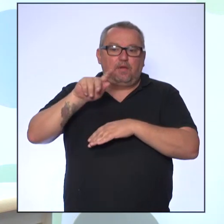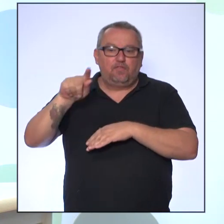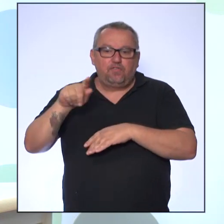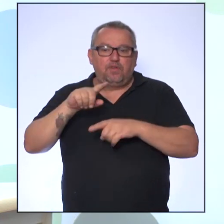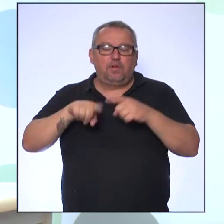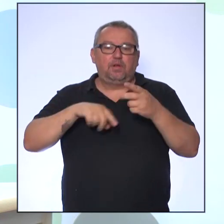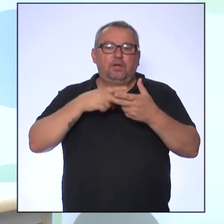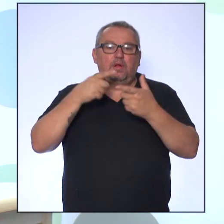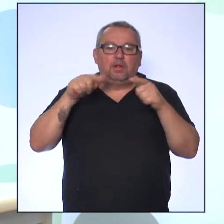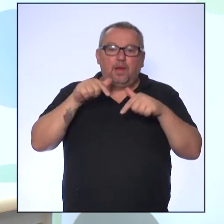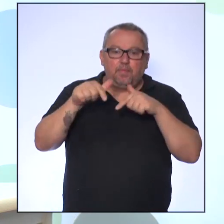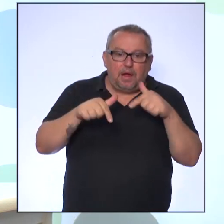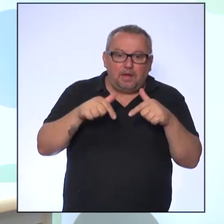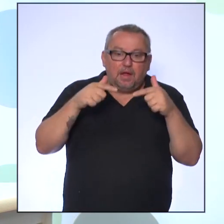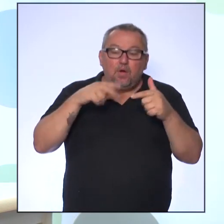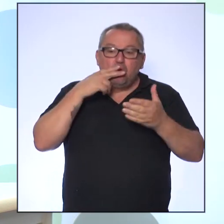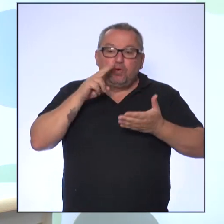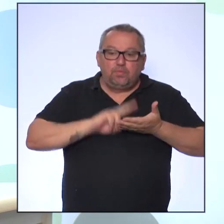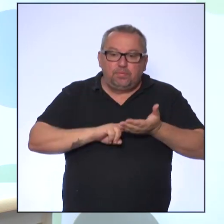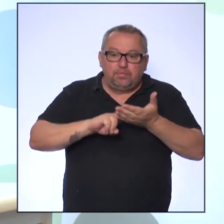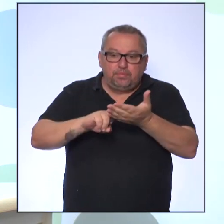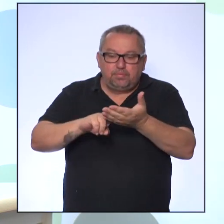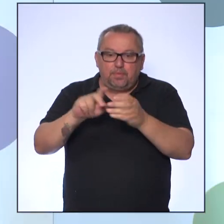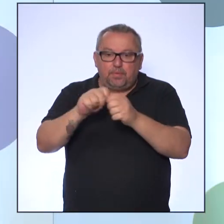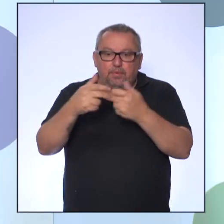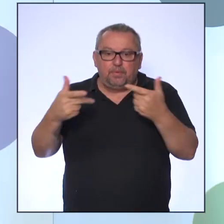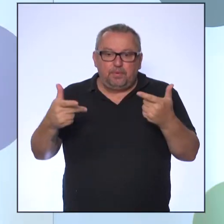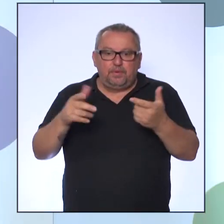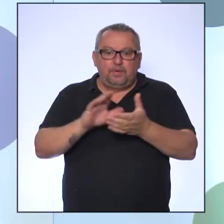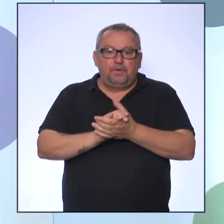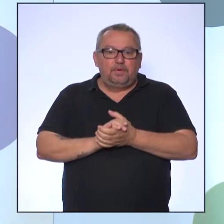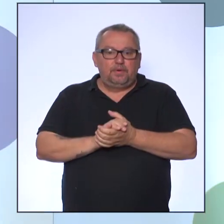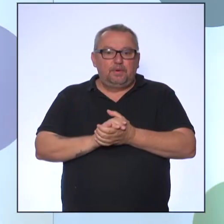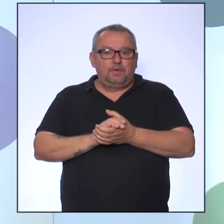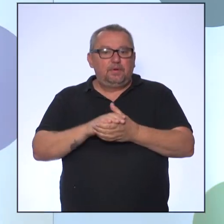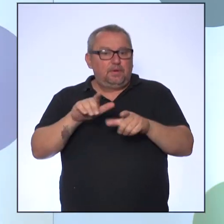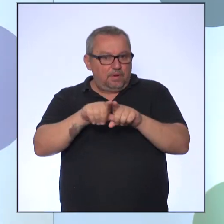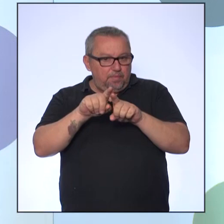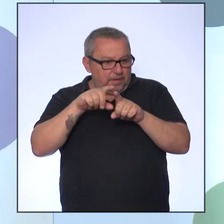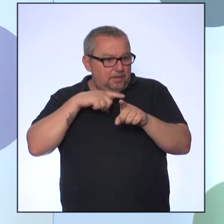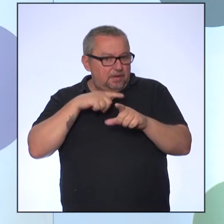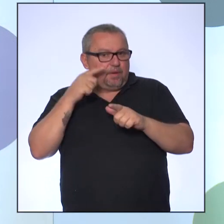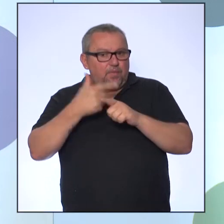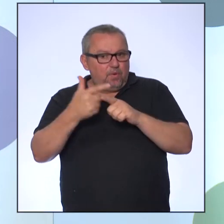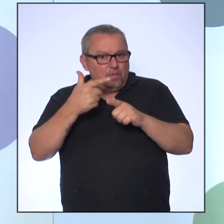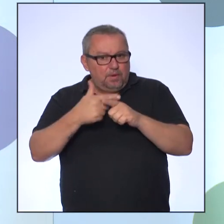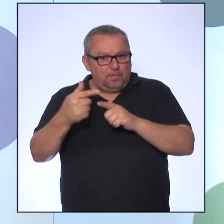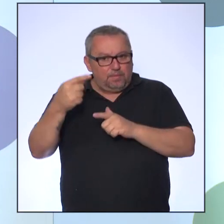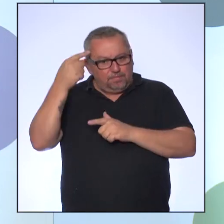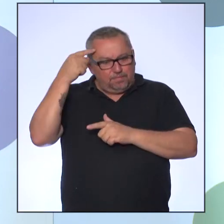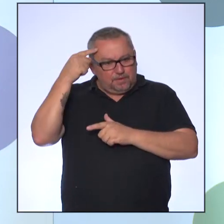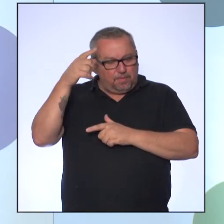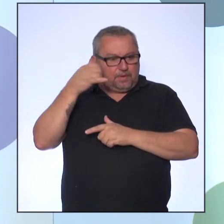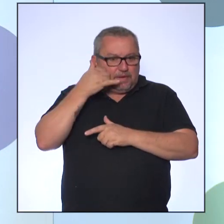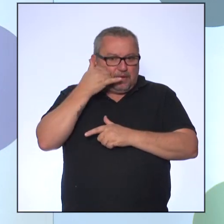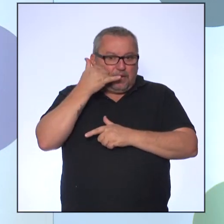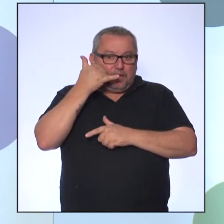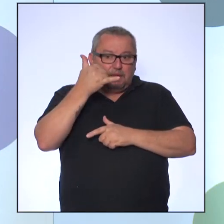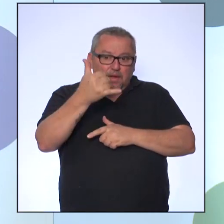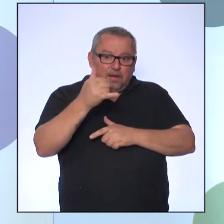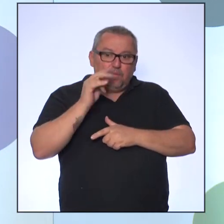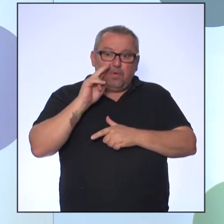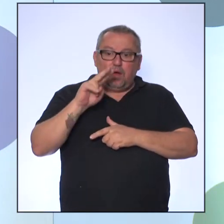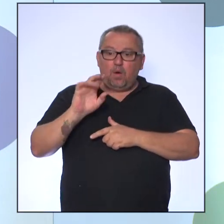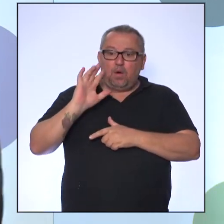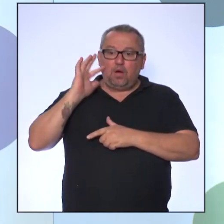você trabalha, para onde eu posso mandar essas peças. Então, Ou até mesmo se der algum problema na peça, né? Vamos supor que você queira ligar para ver o que aconteceu,